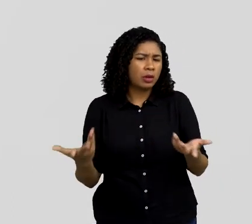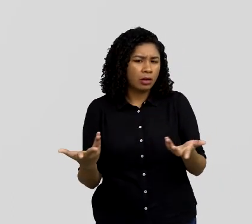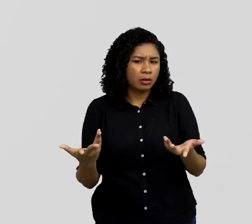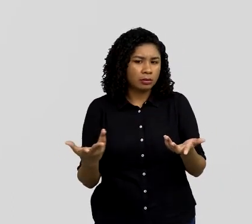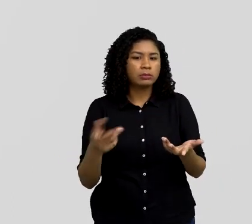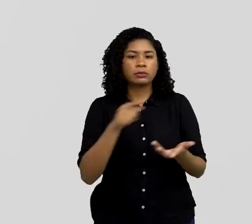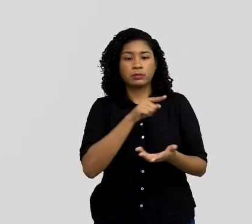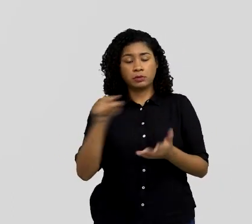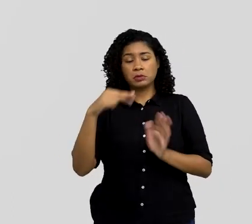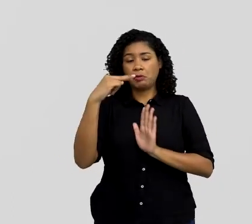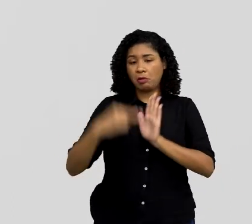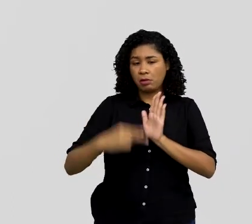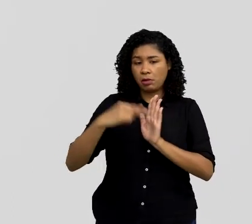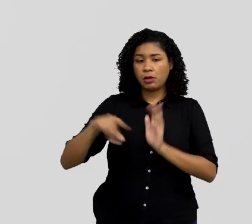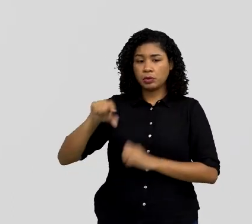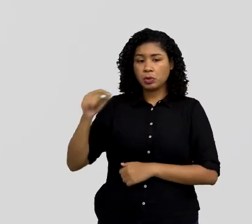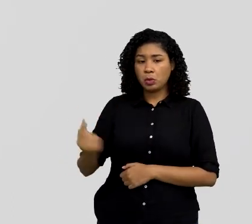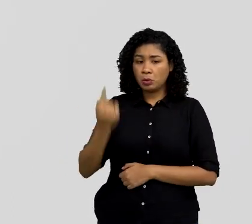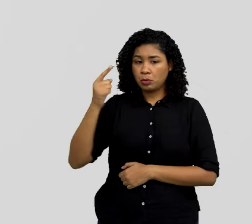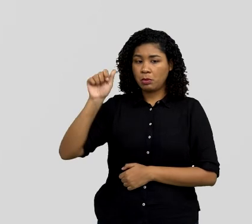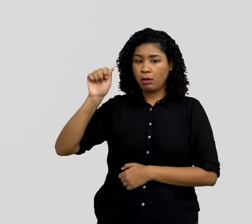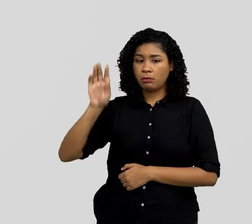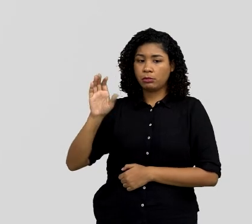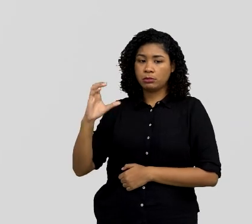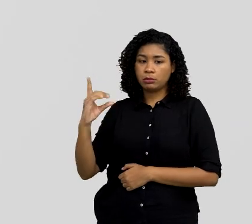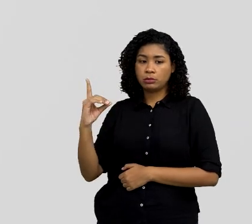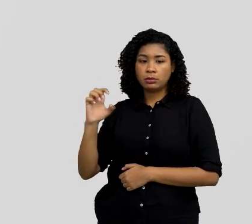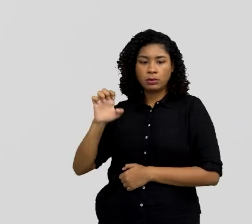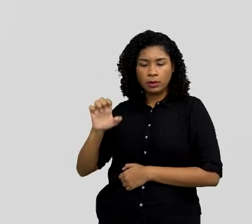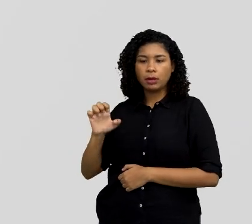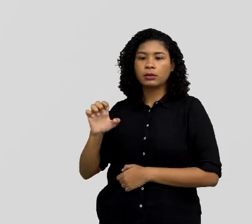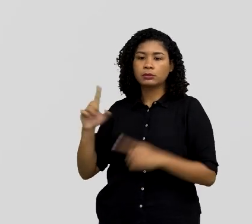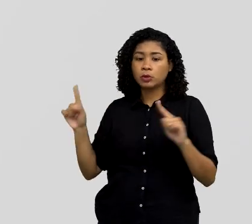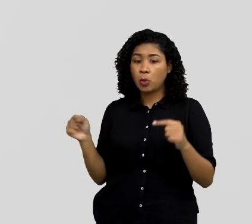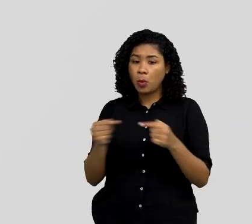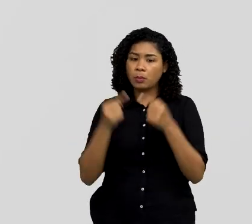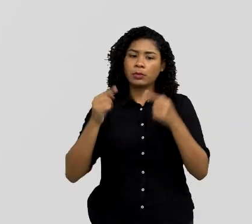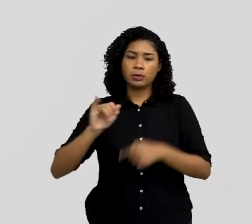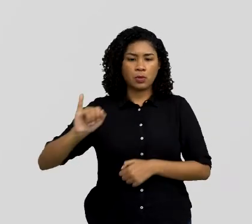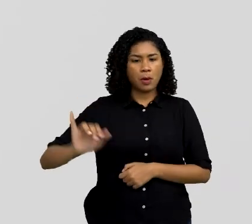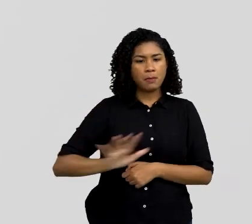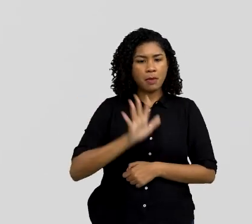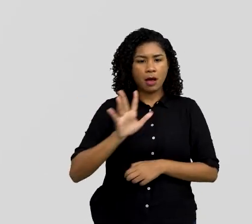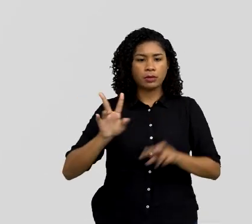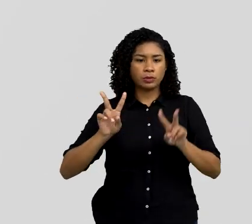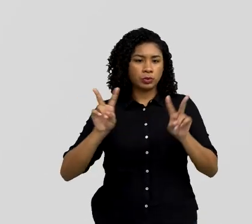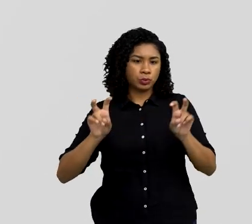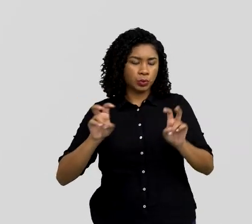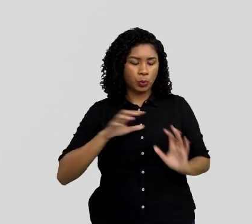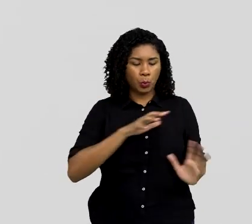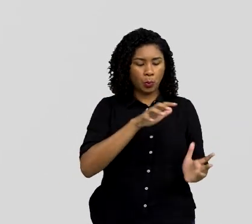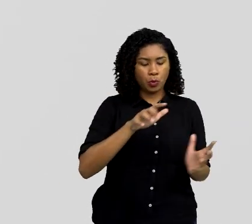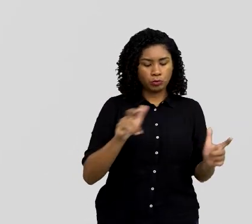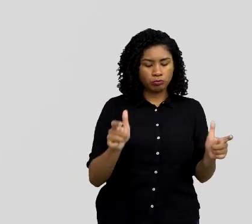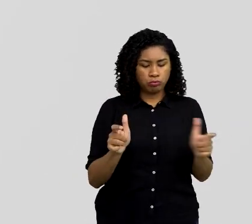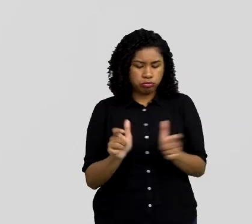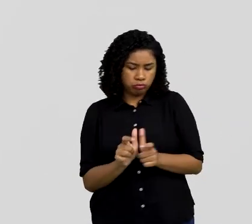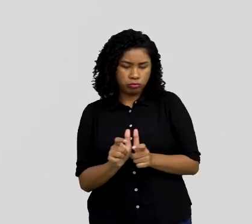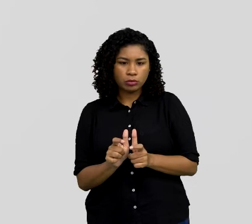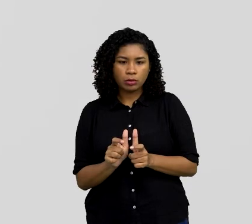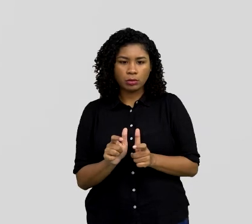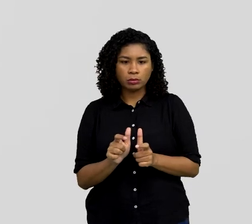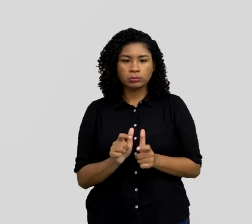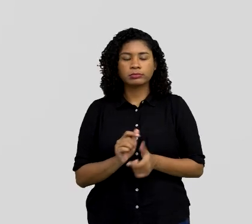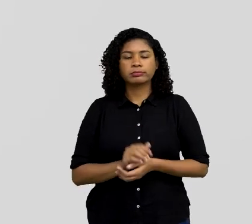E, que está corretamente relacionada com a imagem, ali com a ideia de um mundo menor. Verifica aí